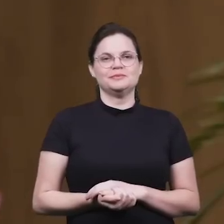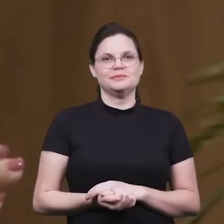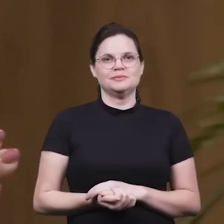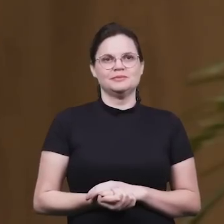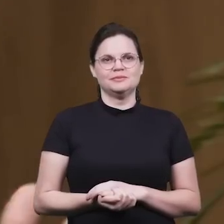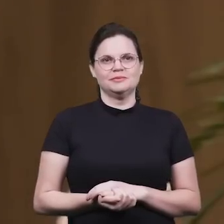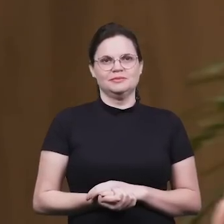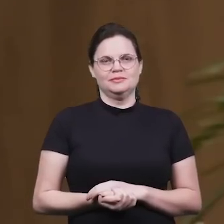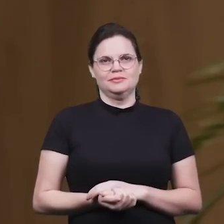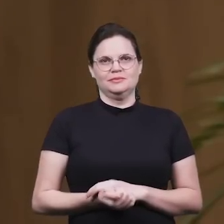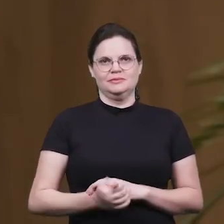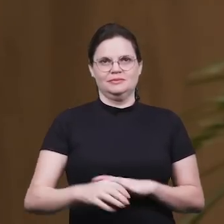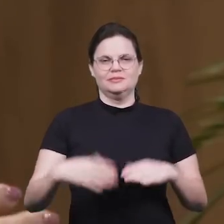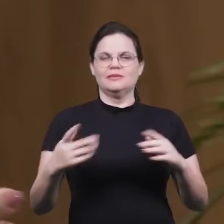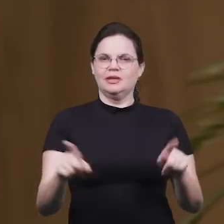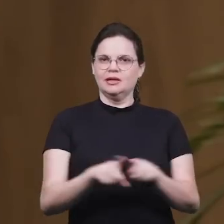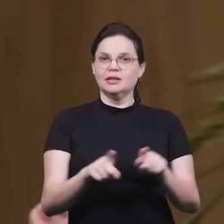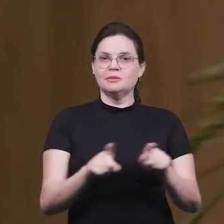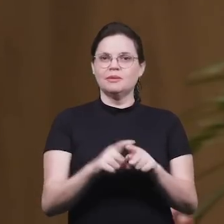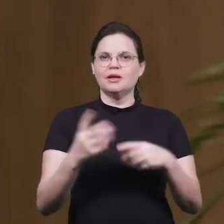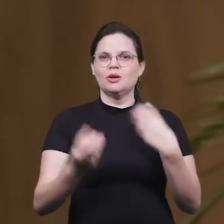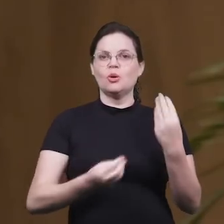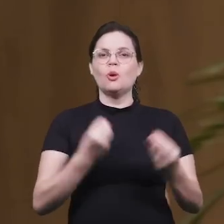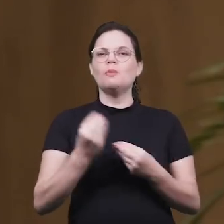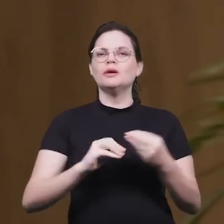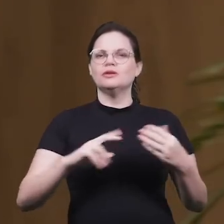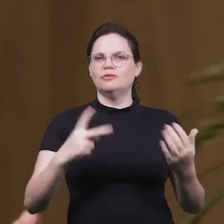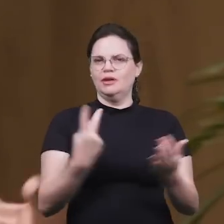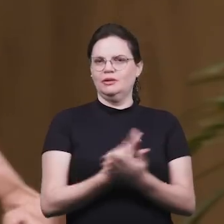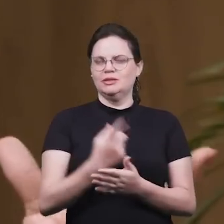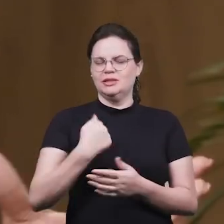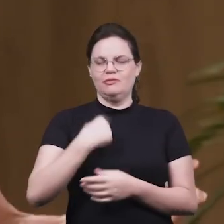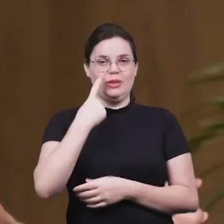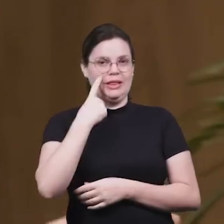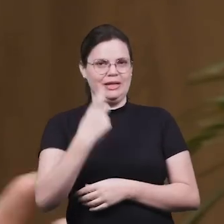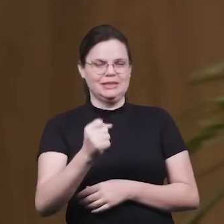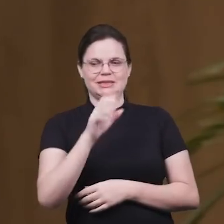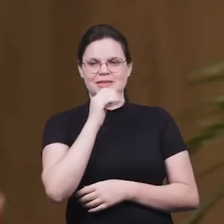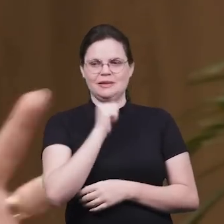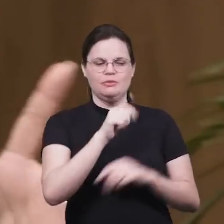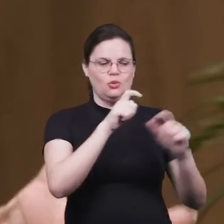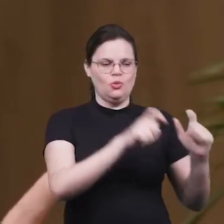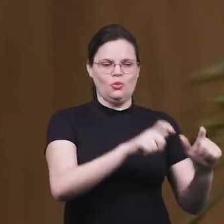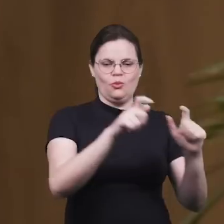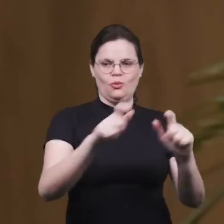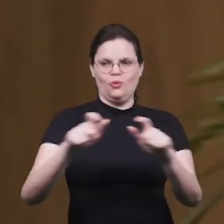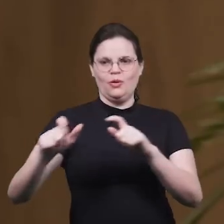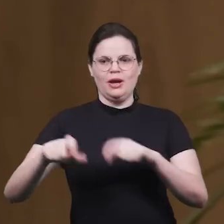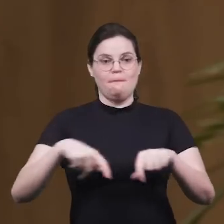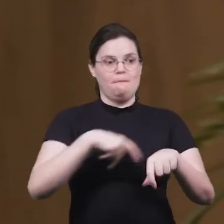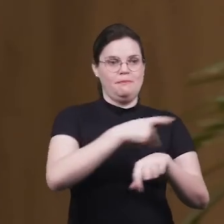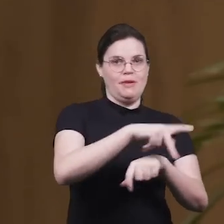assim, a mobilidade que foi acontecendo, né? Diferentes lugares, diferentes continentes. Num